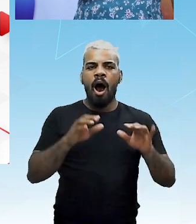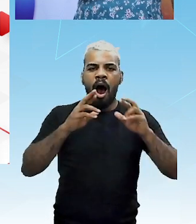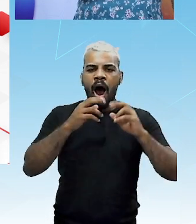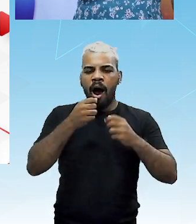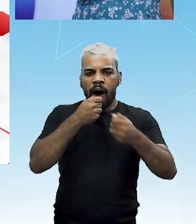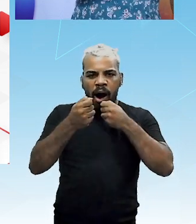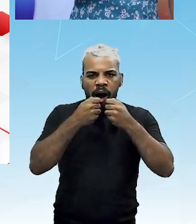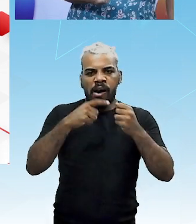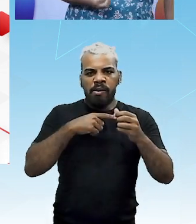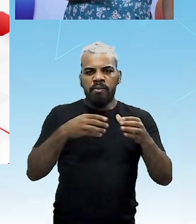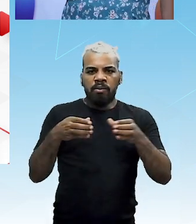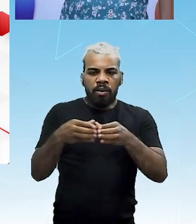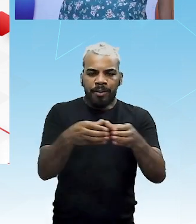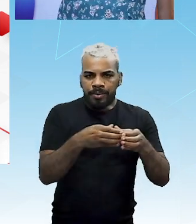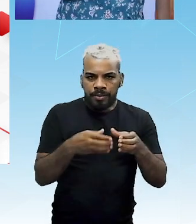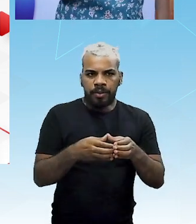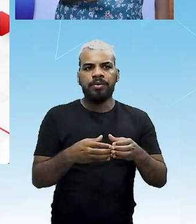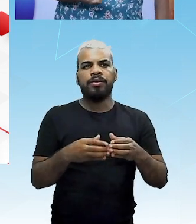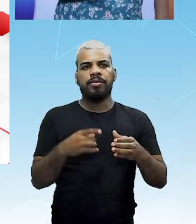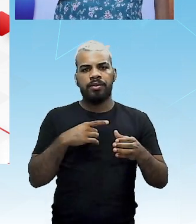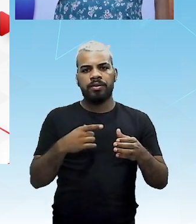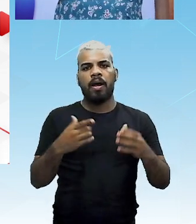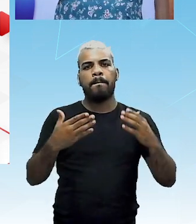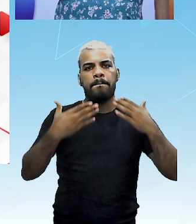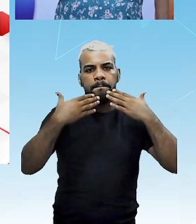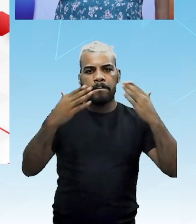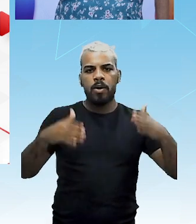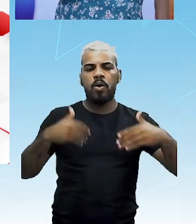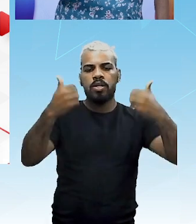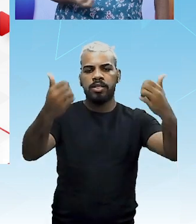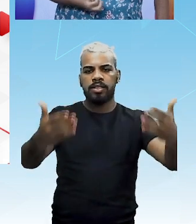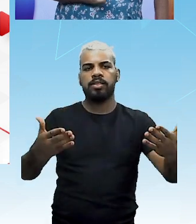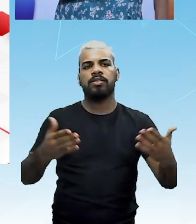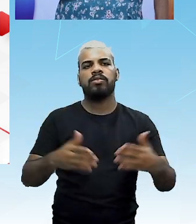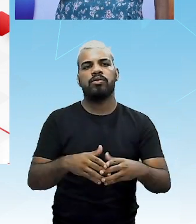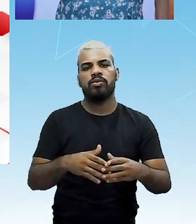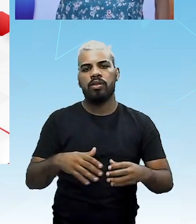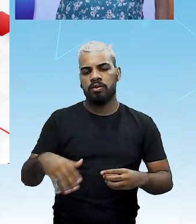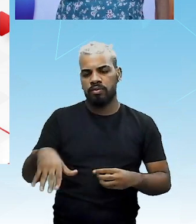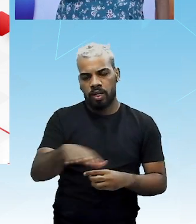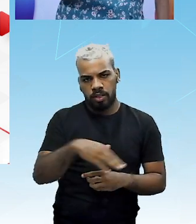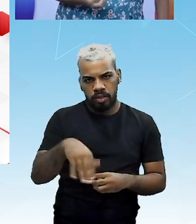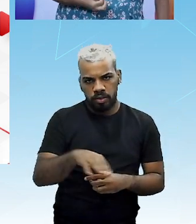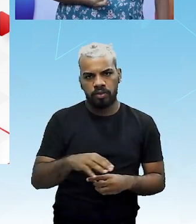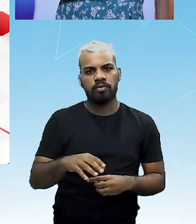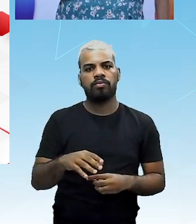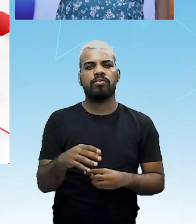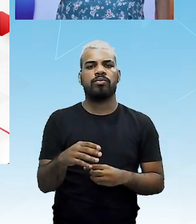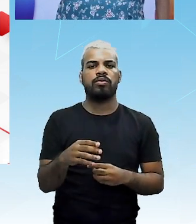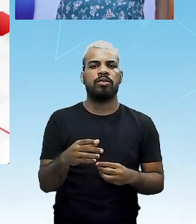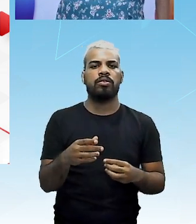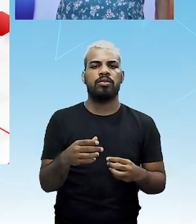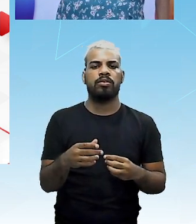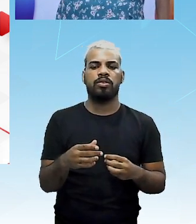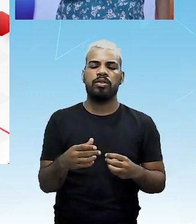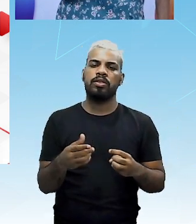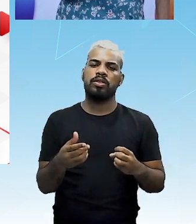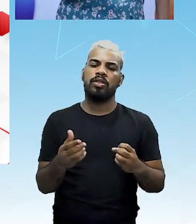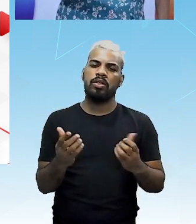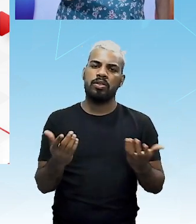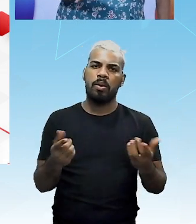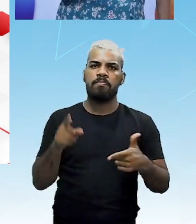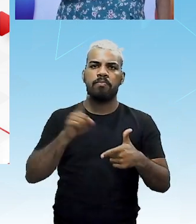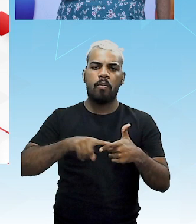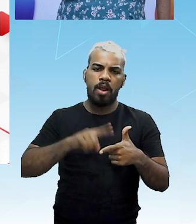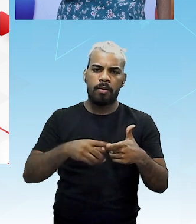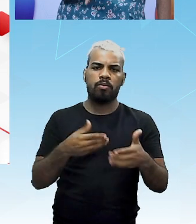que está ali reivindicando melhorias, né, no asfalto, questão de saneamento básico, ou qualquer outro tipo de problema